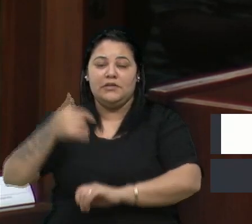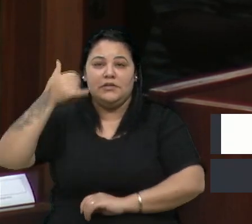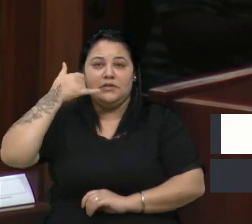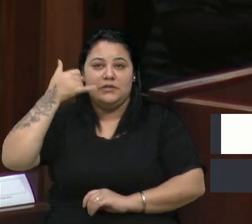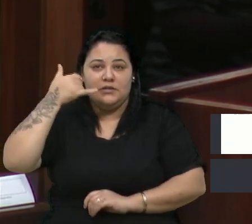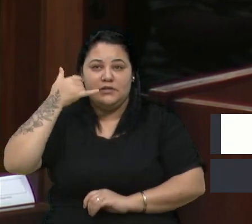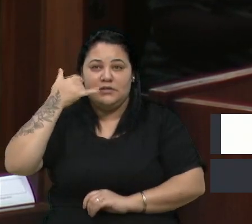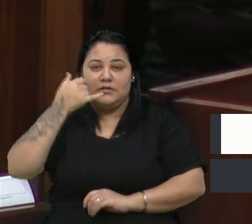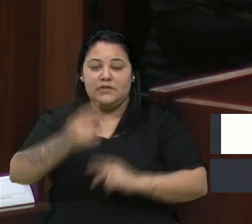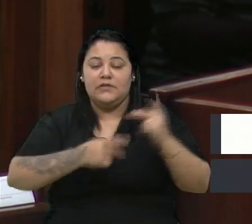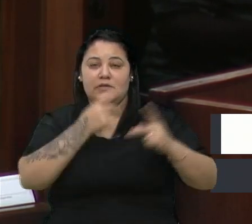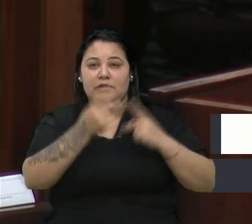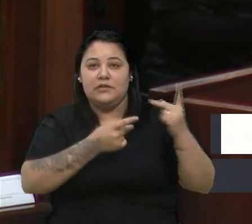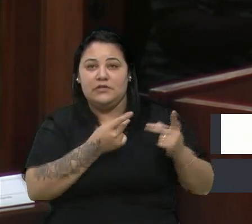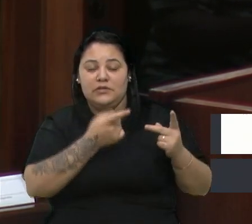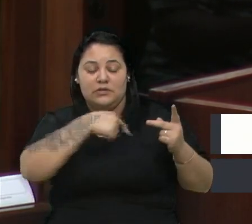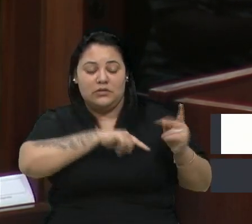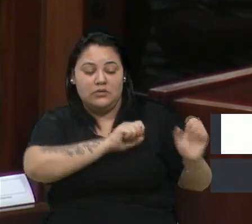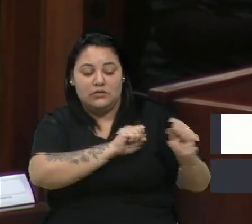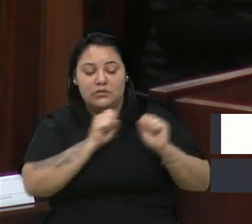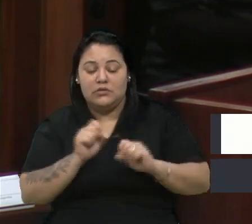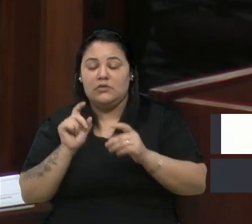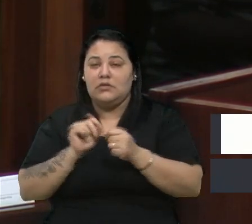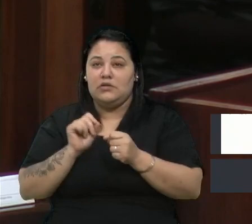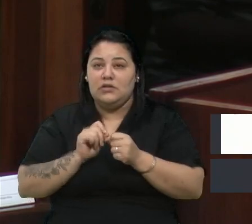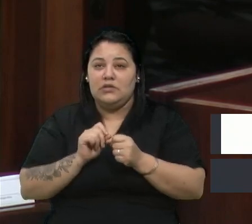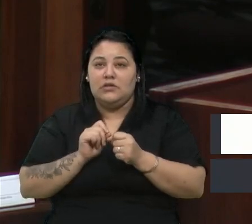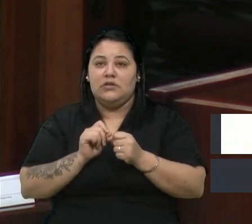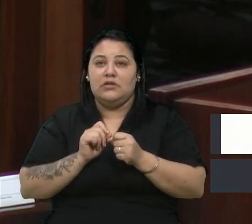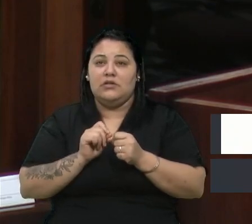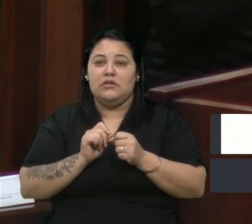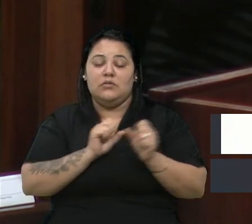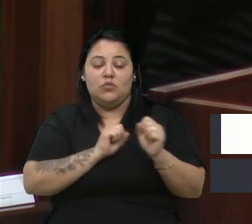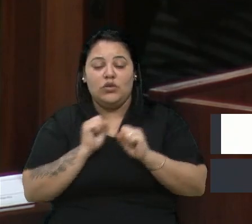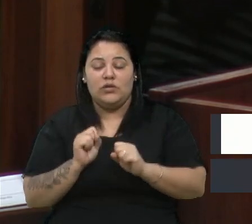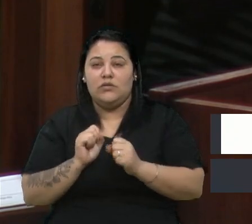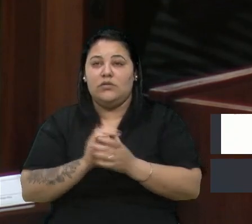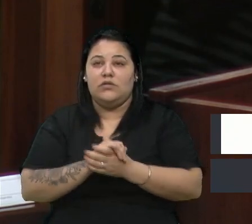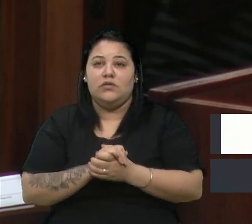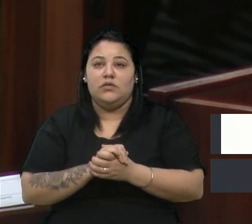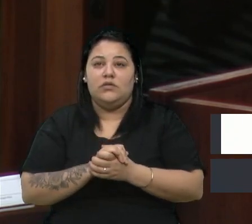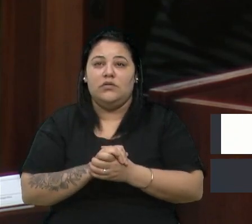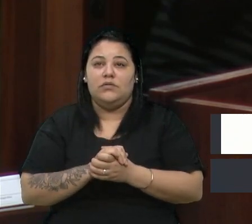dizendo: Alberto, nós podemos fazer, nós não podemos fazer, nós vamos